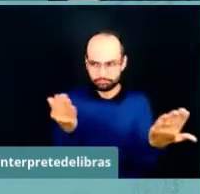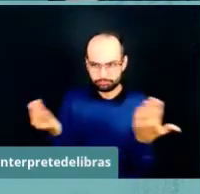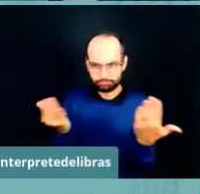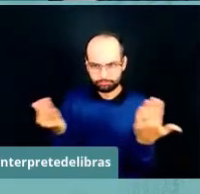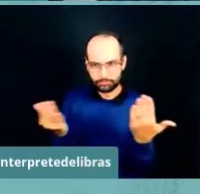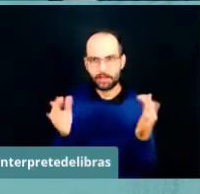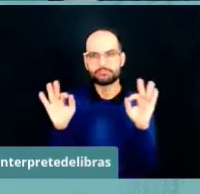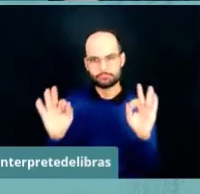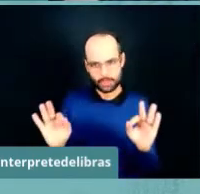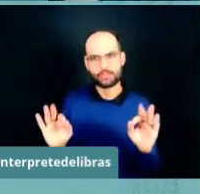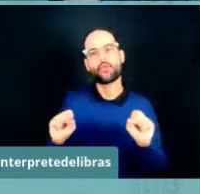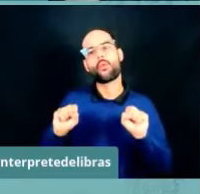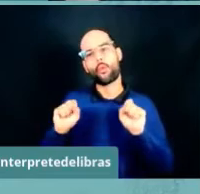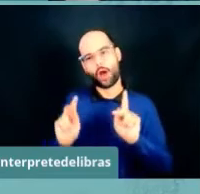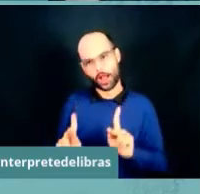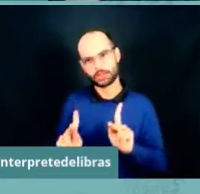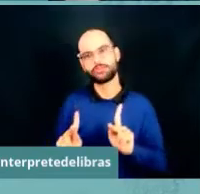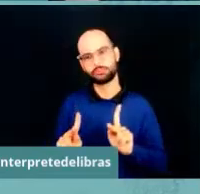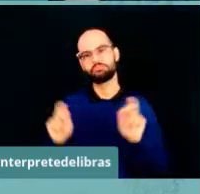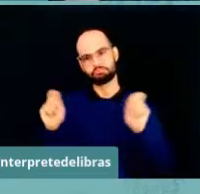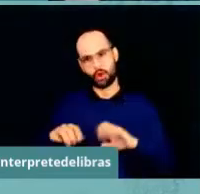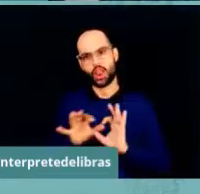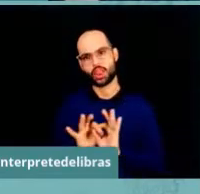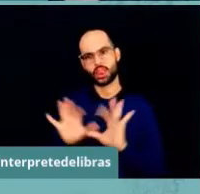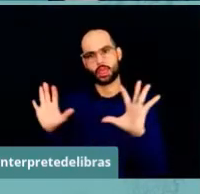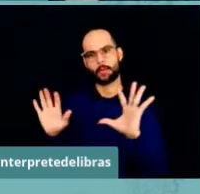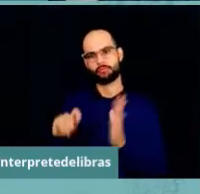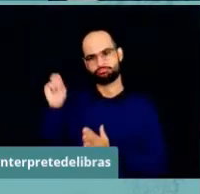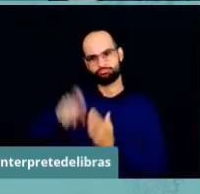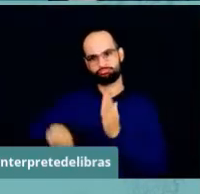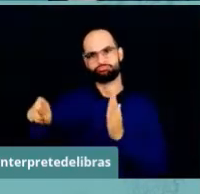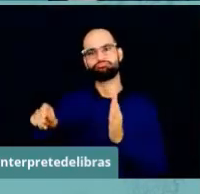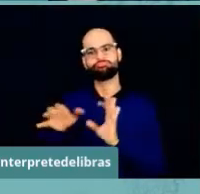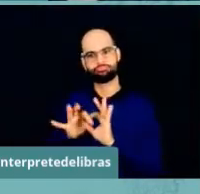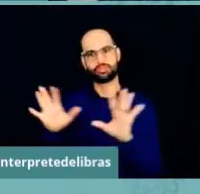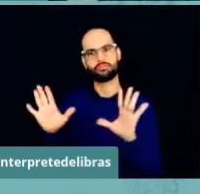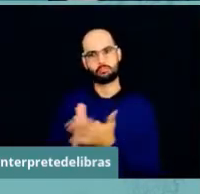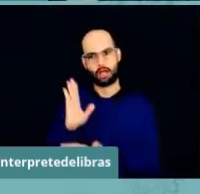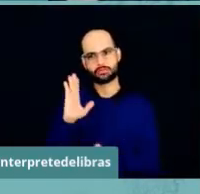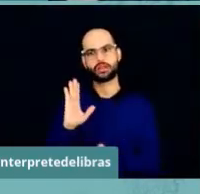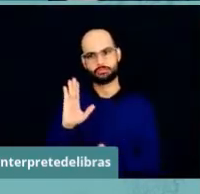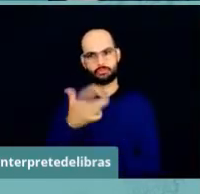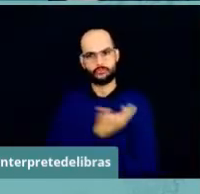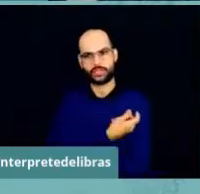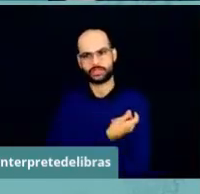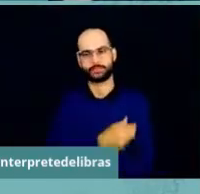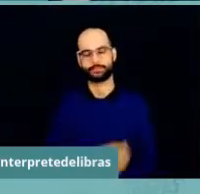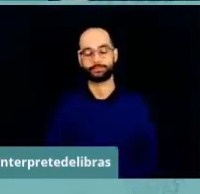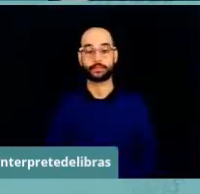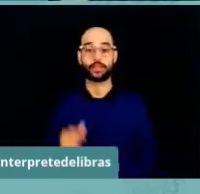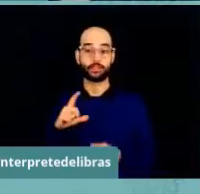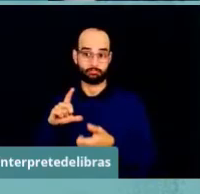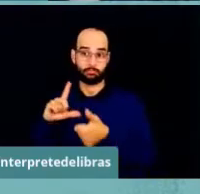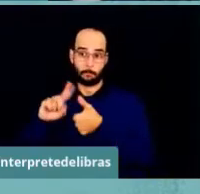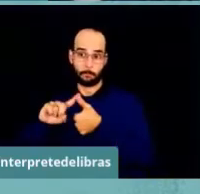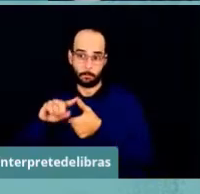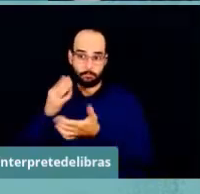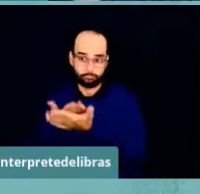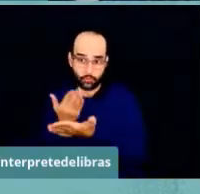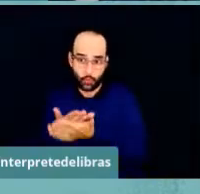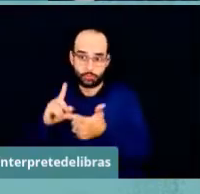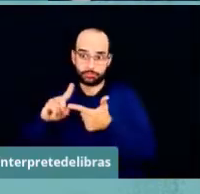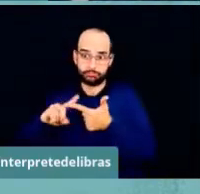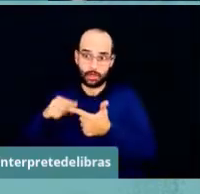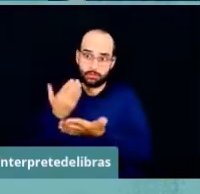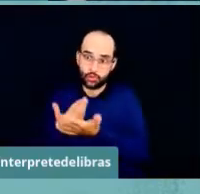se, então, faz sentido liberar essa vacina ou não. Então, feito o estudo de fase 1, fase 2 e fase 3, a